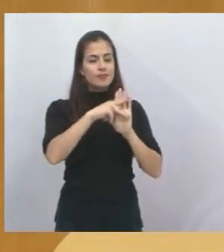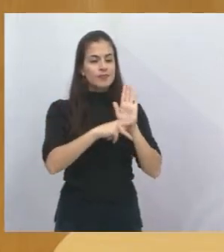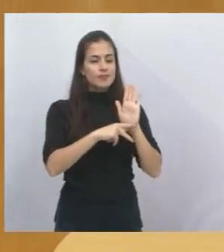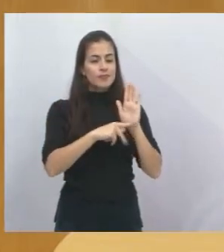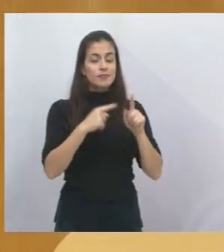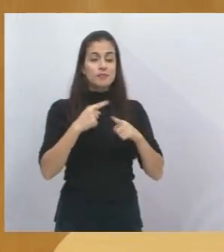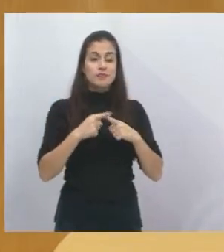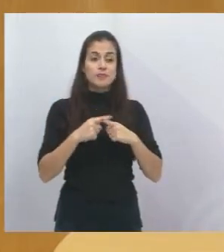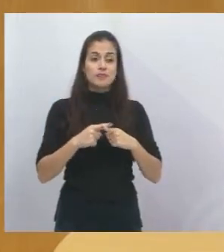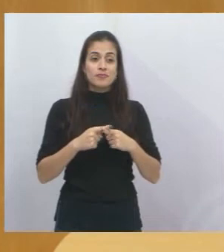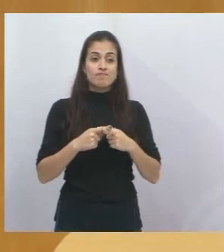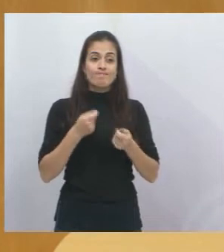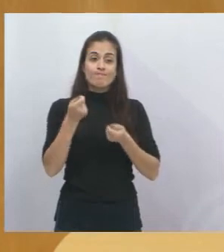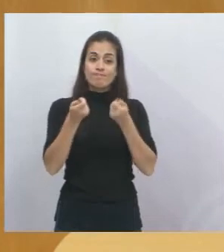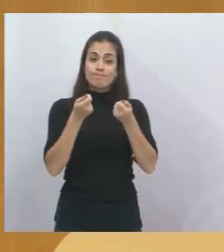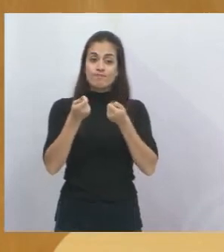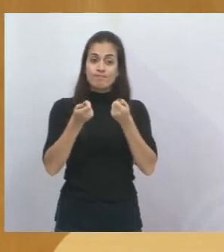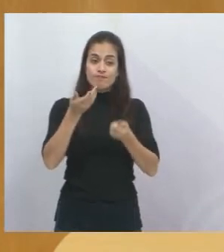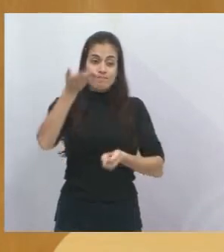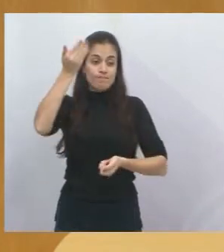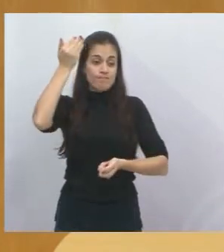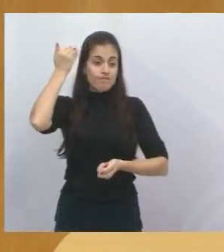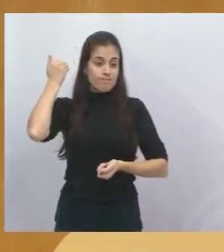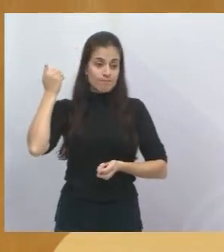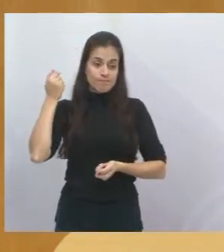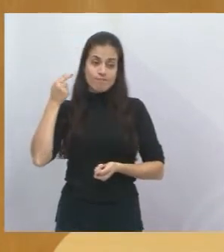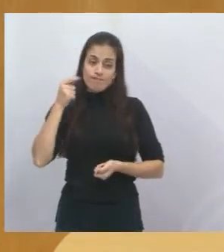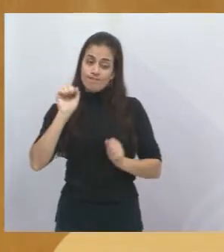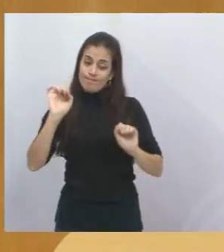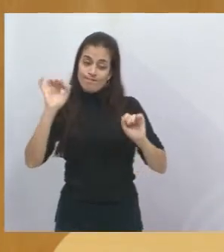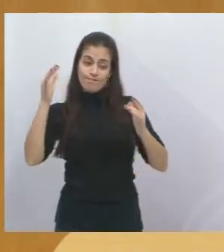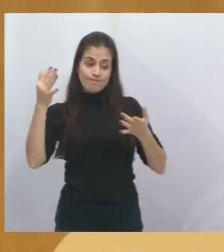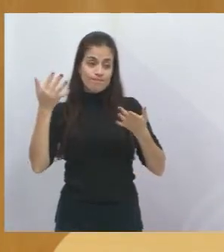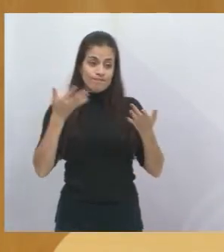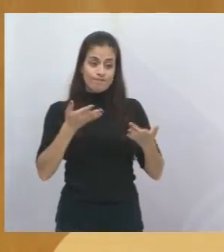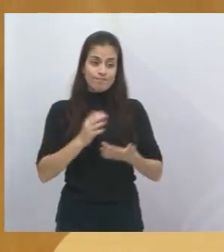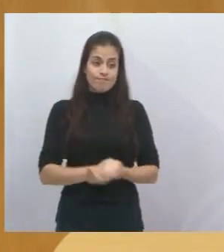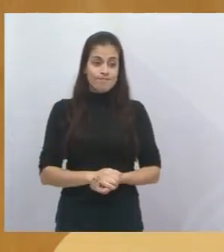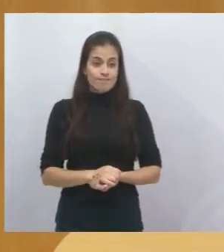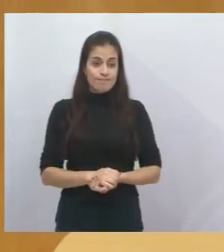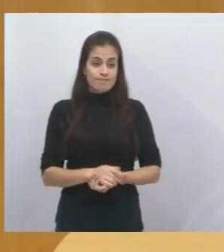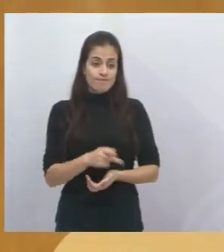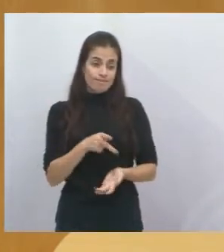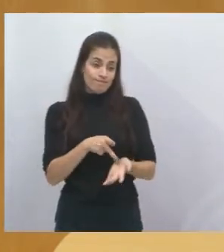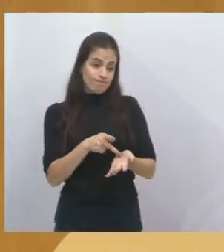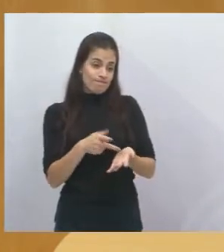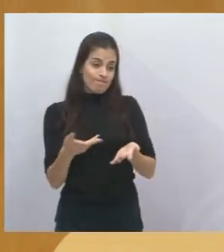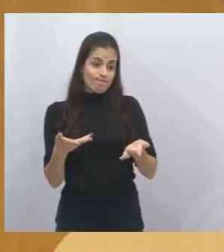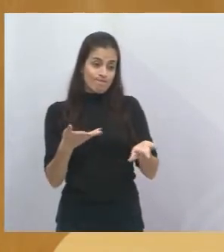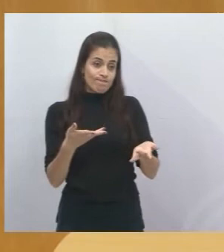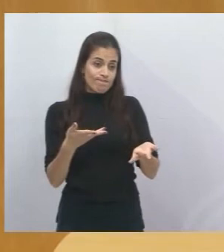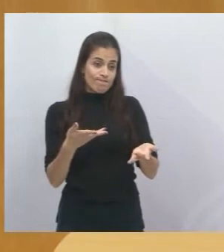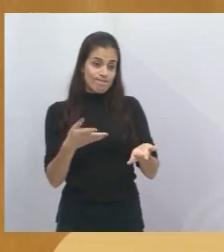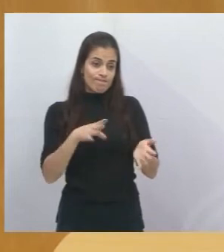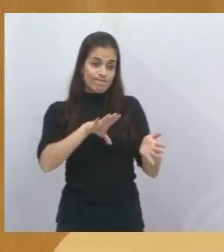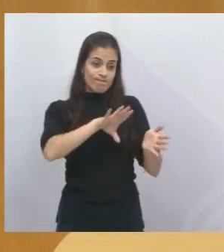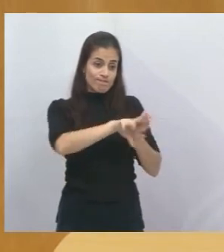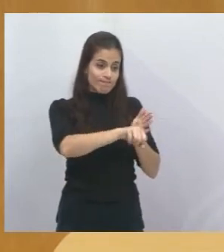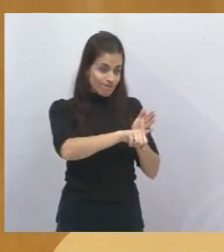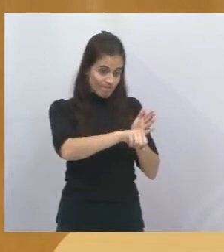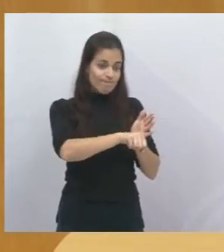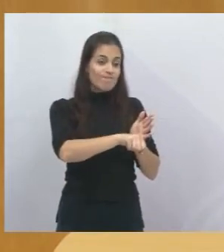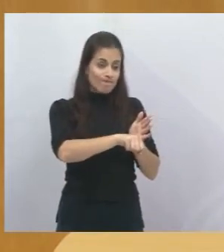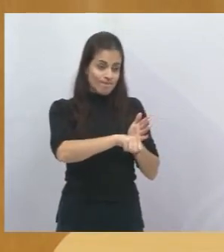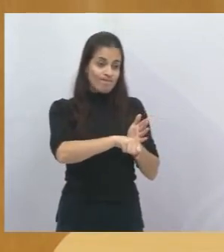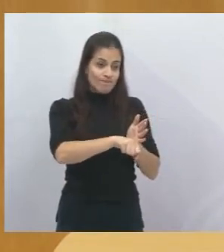principalmente na administração de vocês que aconteceu isso, a administração que, na realidade, deu um rombo muito grande aqui na nossa